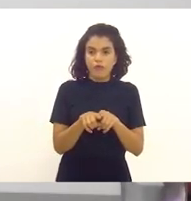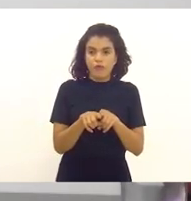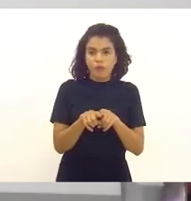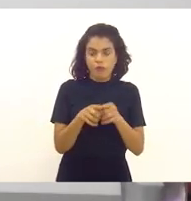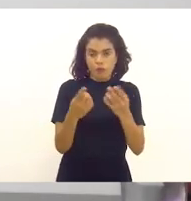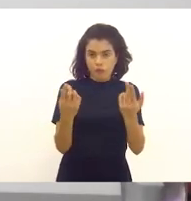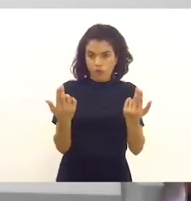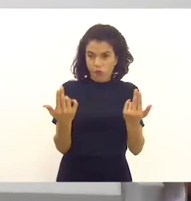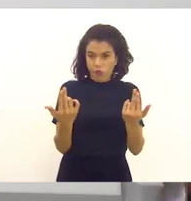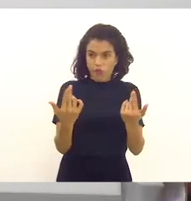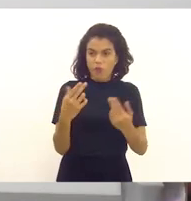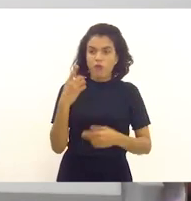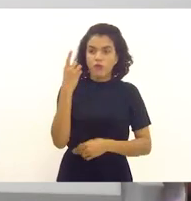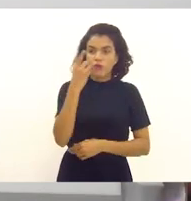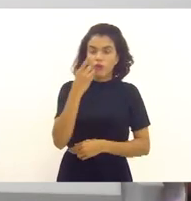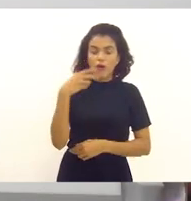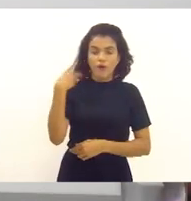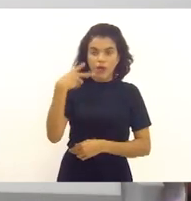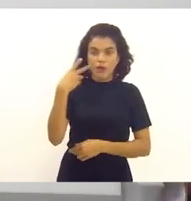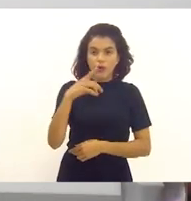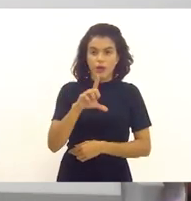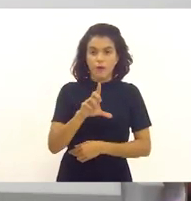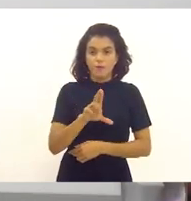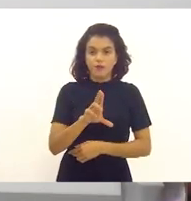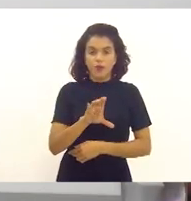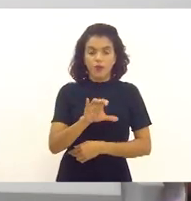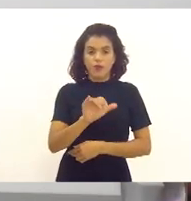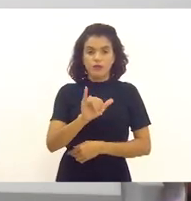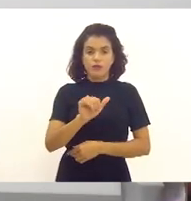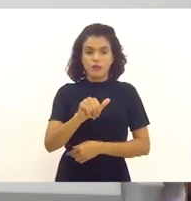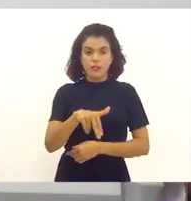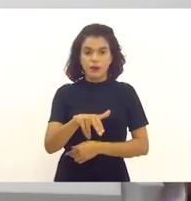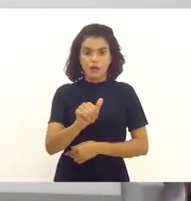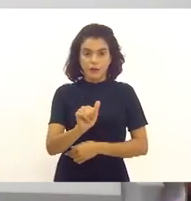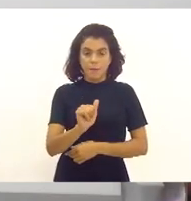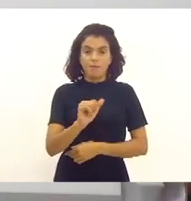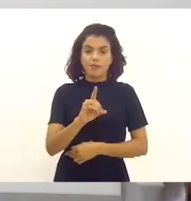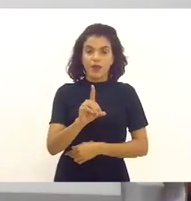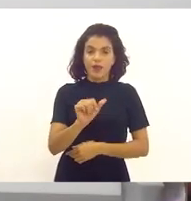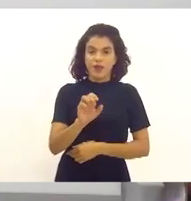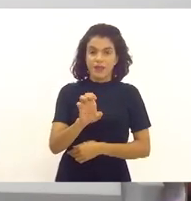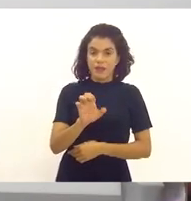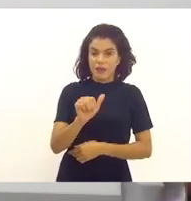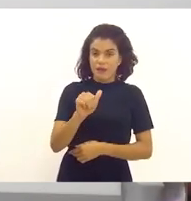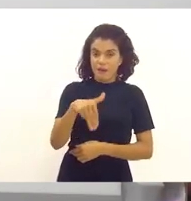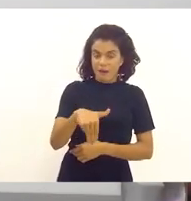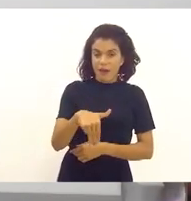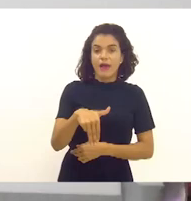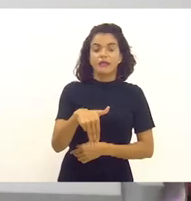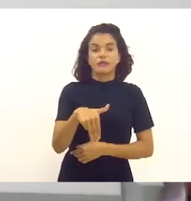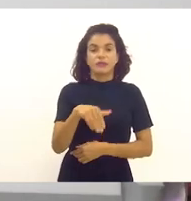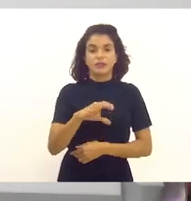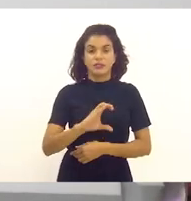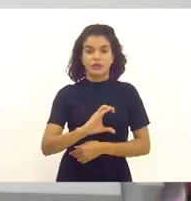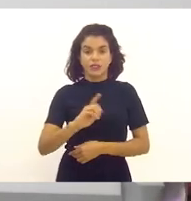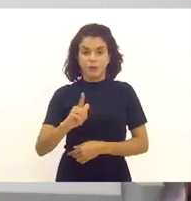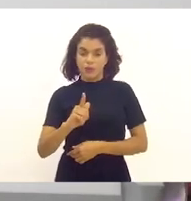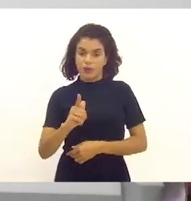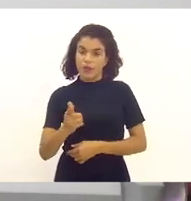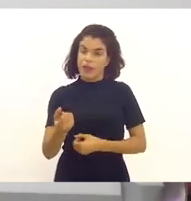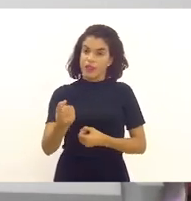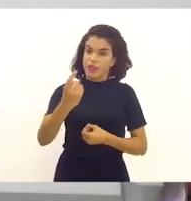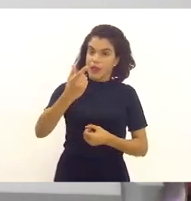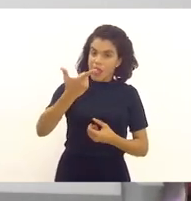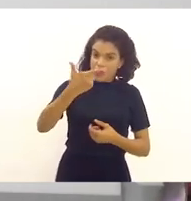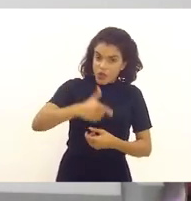vereadora Luciana é dizer que adiante Campo Grande ela está voltando para o bairro de Campo Grande sim